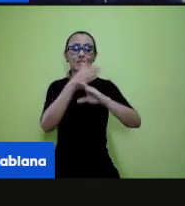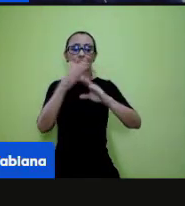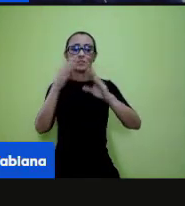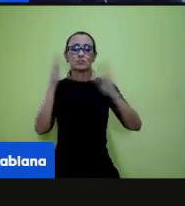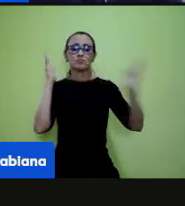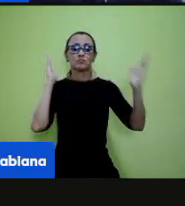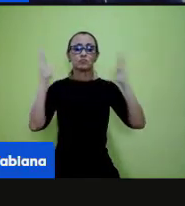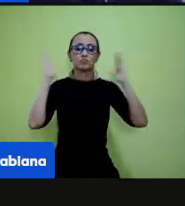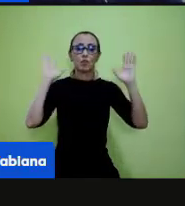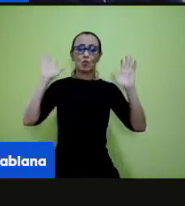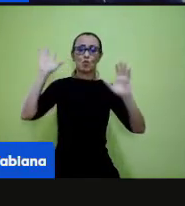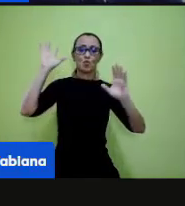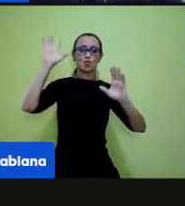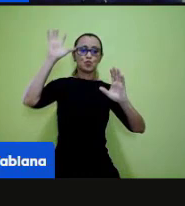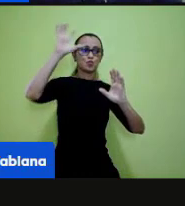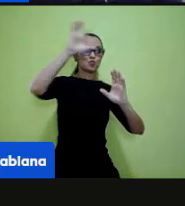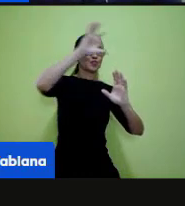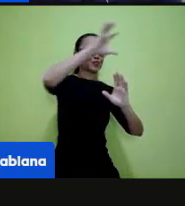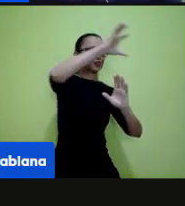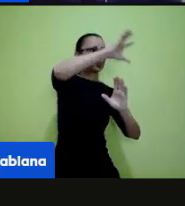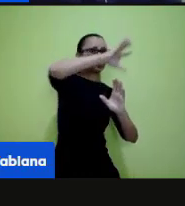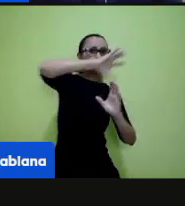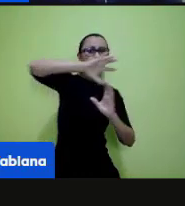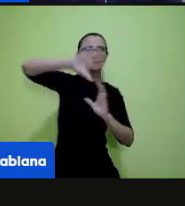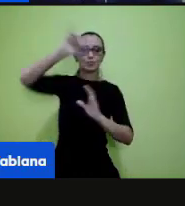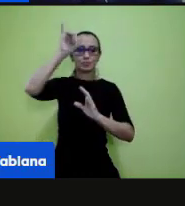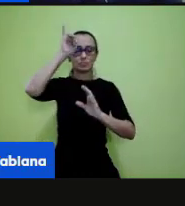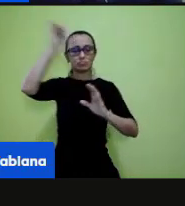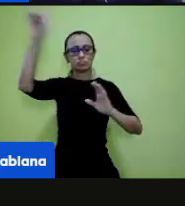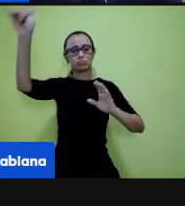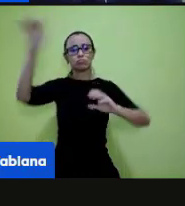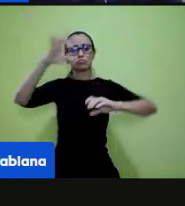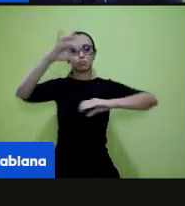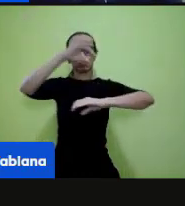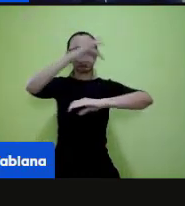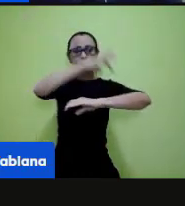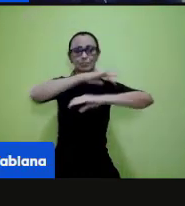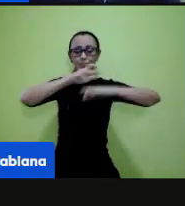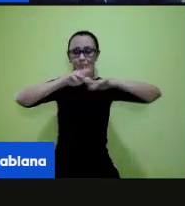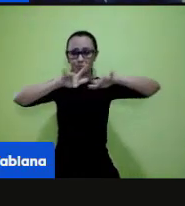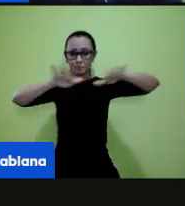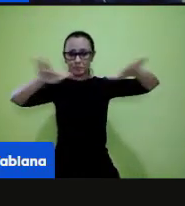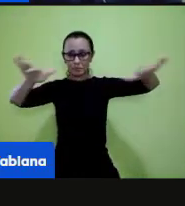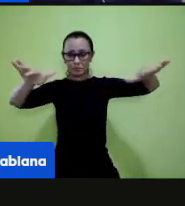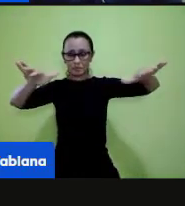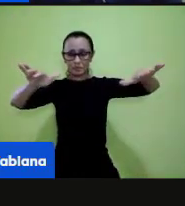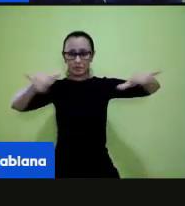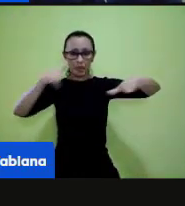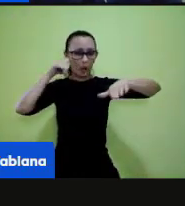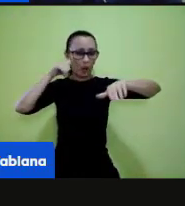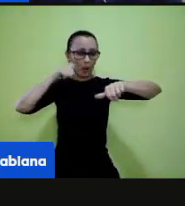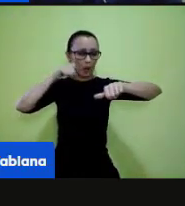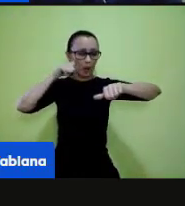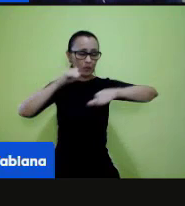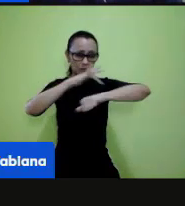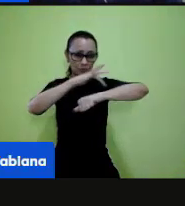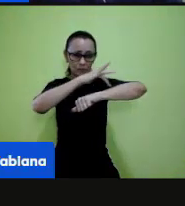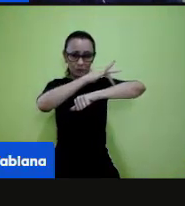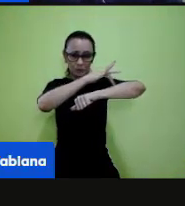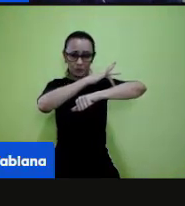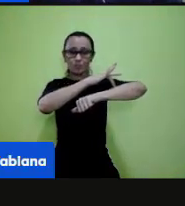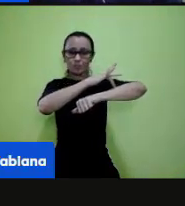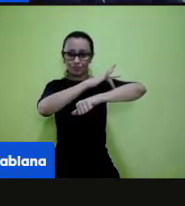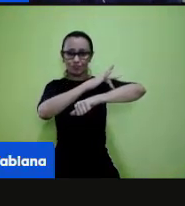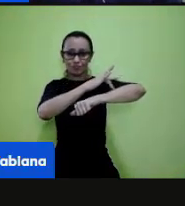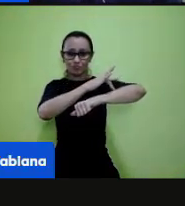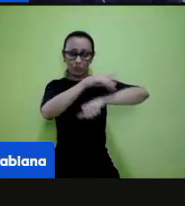fumacê para interromper o ciclo de transmissão. Eventualmente, tentar eliminar aquela fêmea que está infectiva, infectada, transmitindo